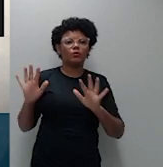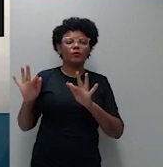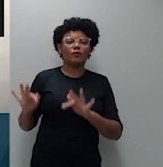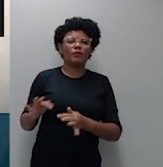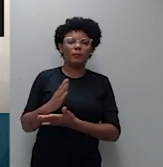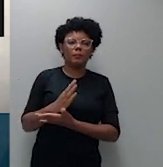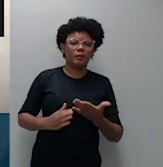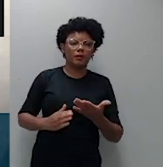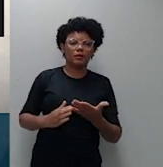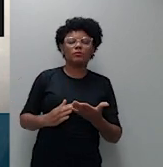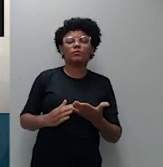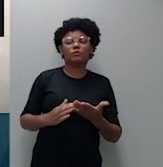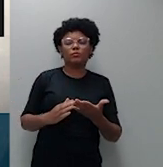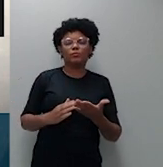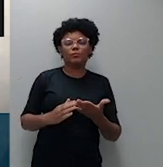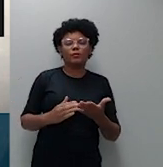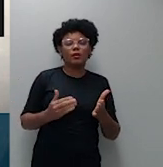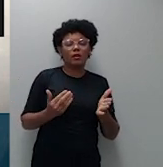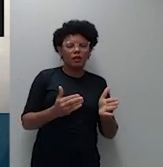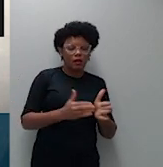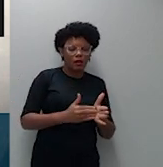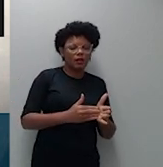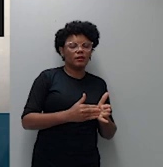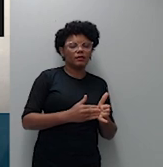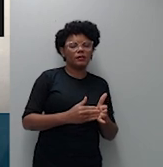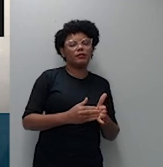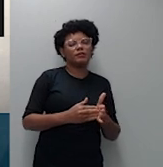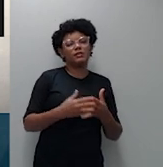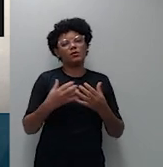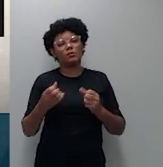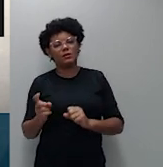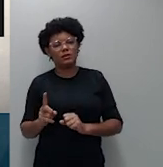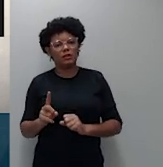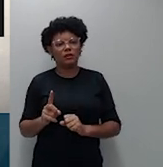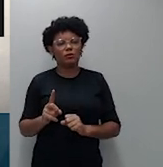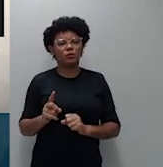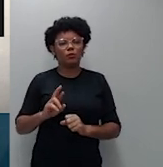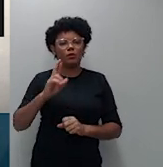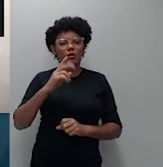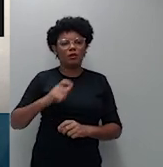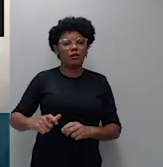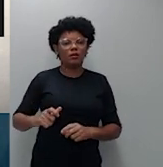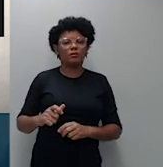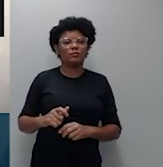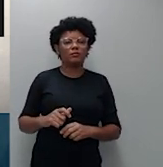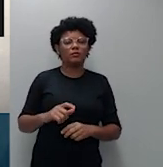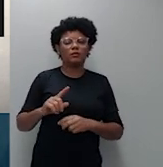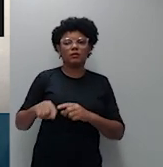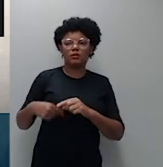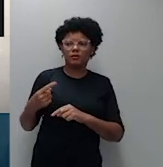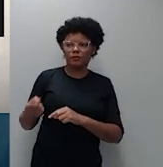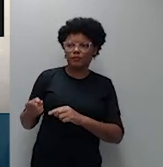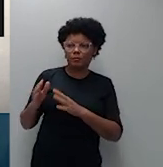internos Nega provimento foi o voto do relator na sequência pediu Vista Ministra Maria Isabel